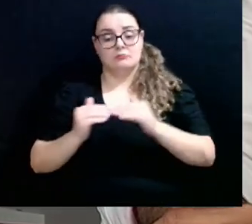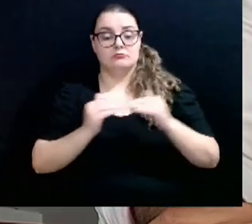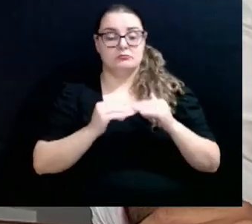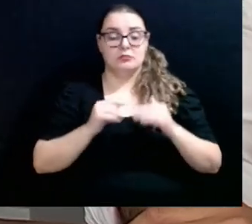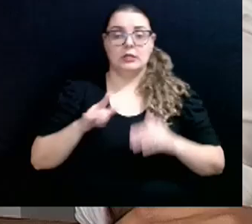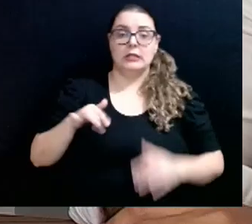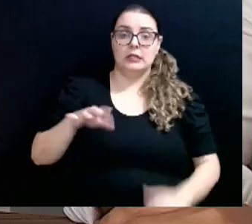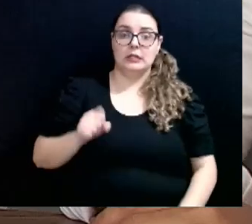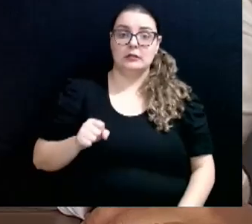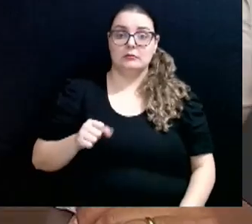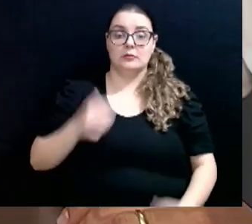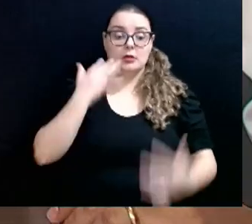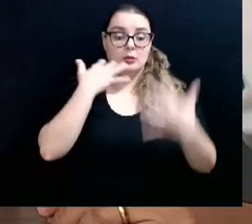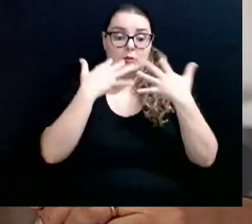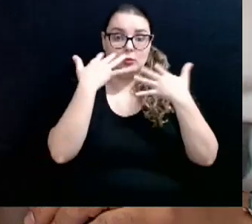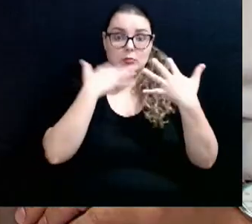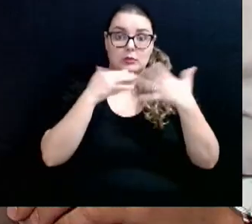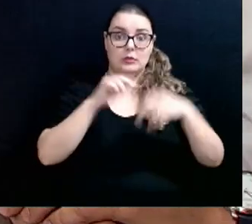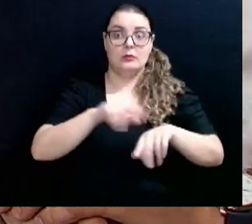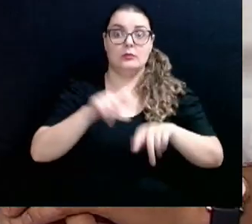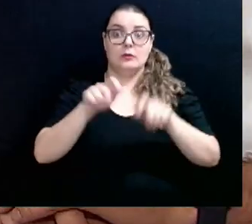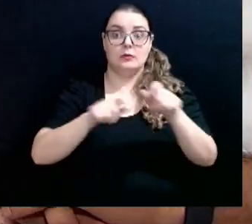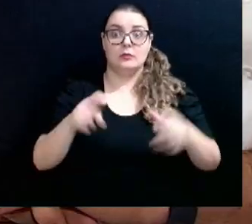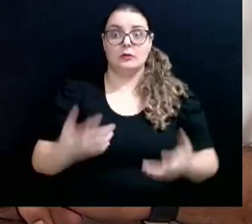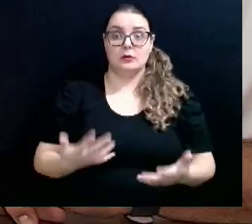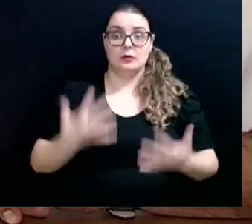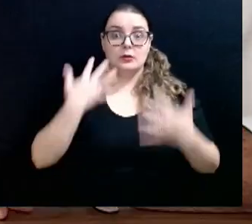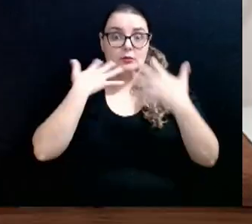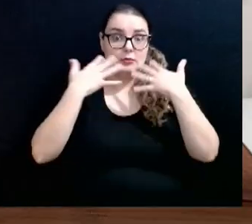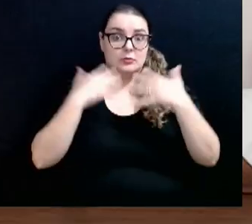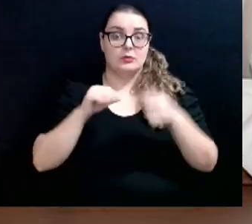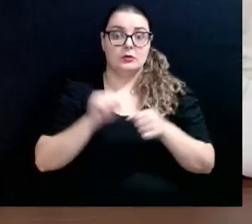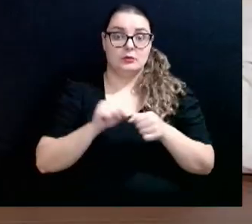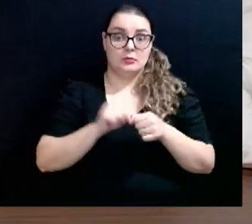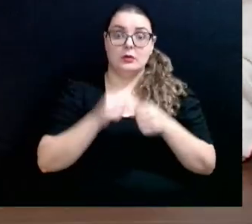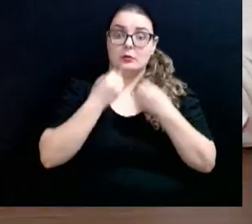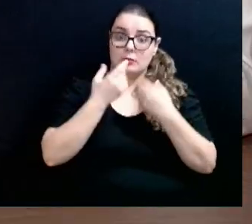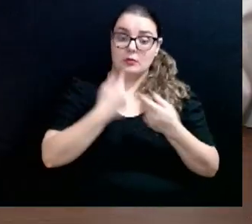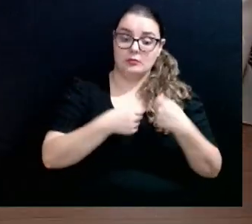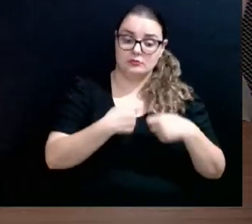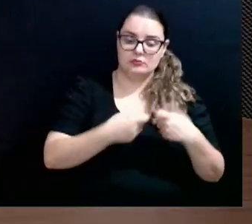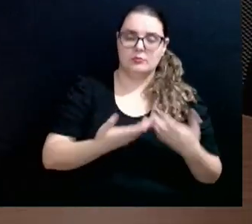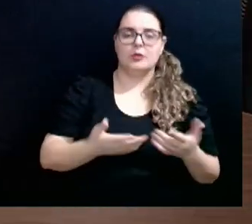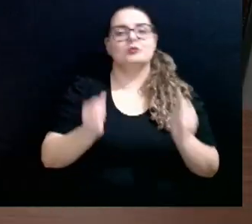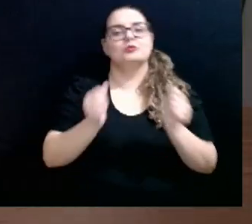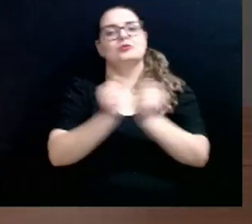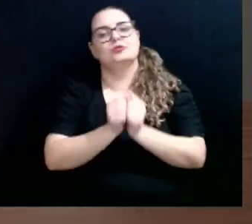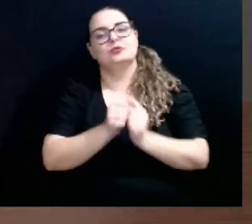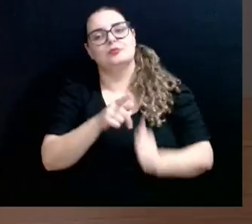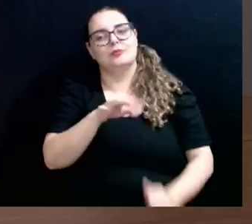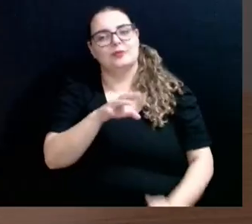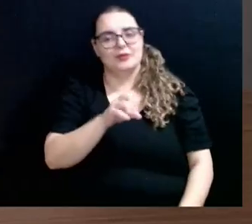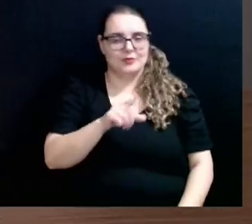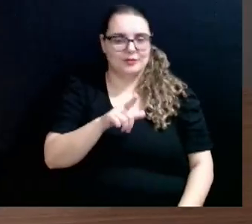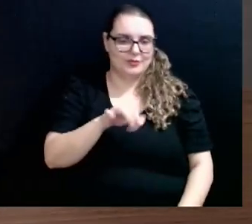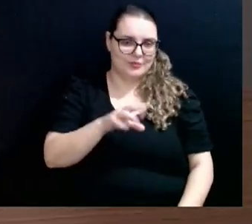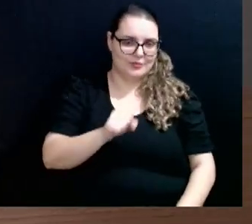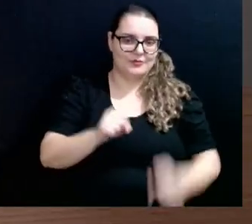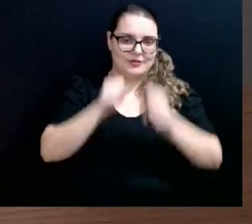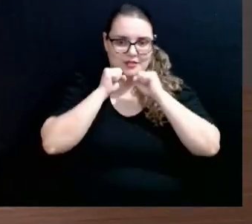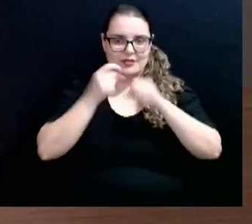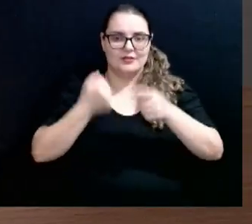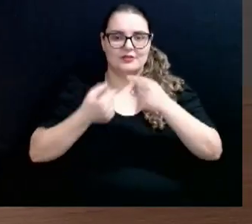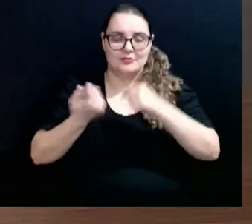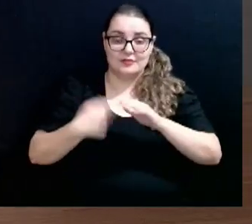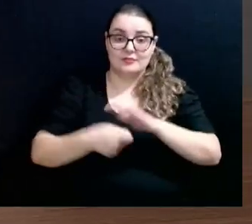atraindo muita gente interessados em fazer bons negócios. Por isso estou aqui com o Pedro Lopes, assessor de investimentos, que vai